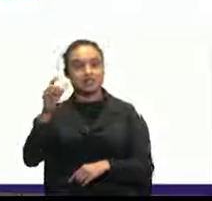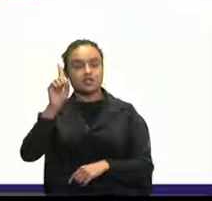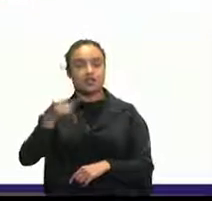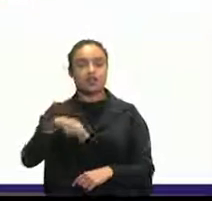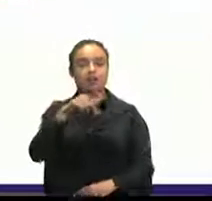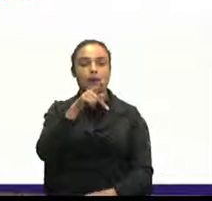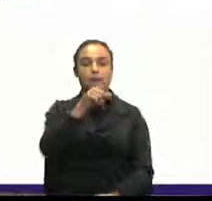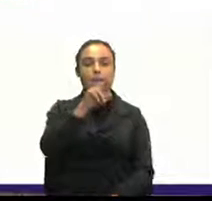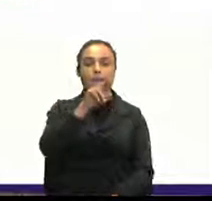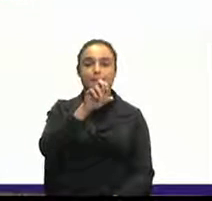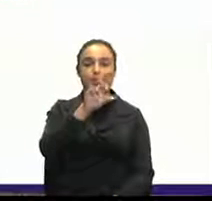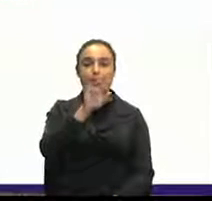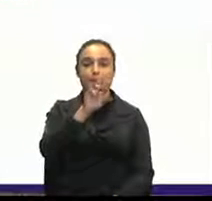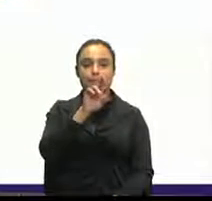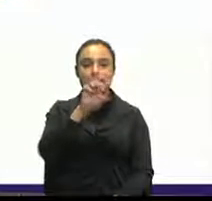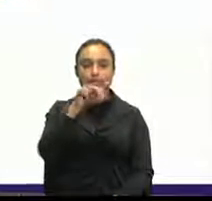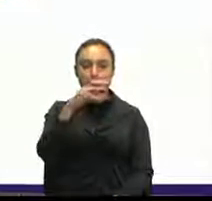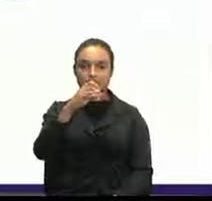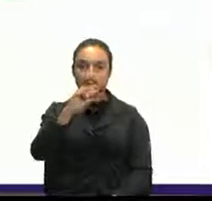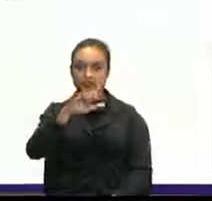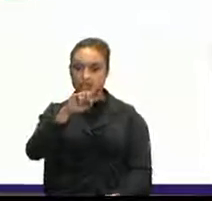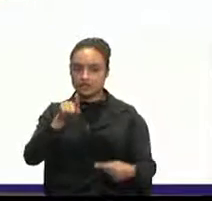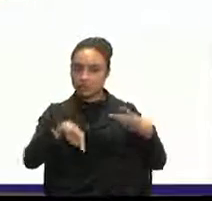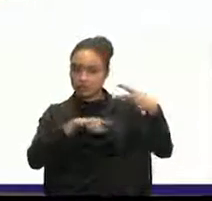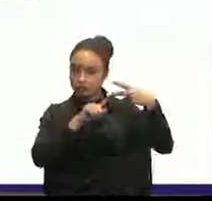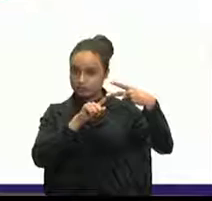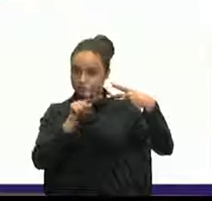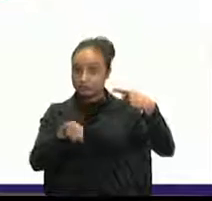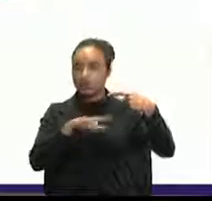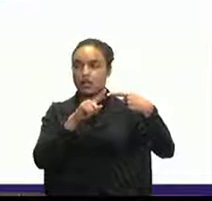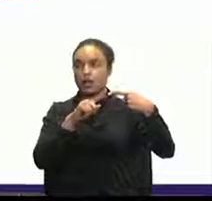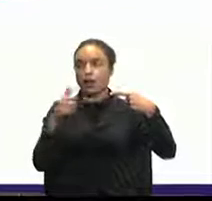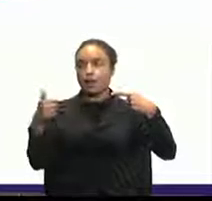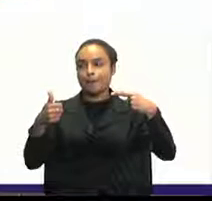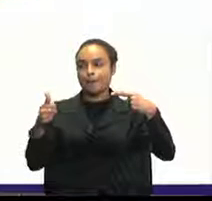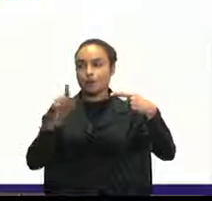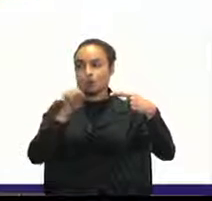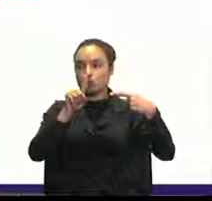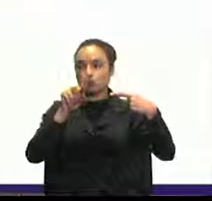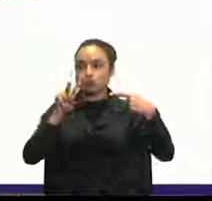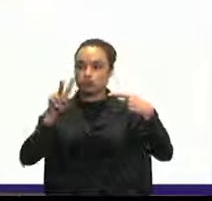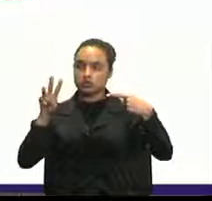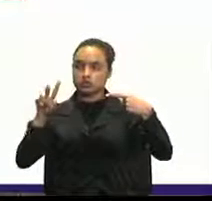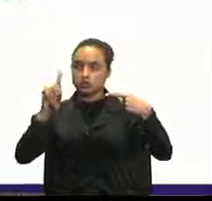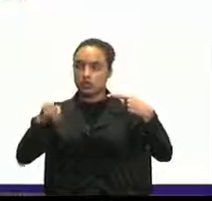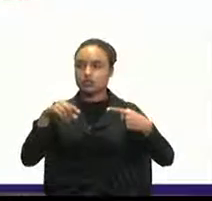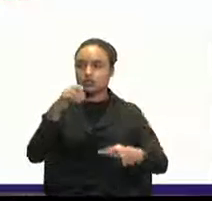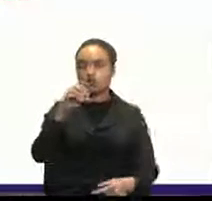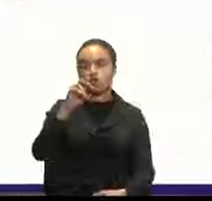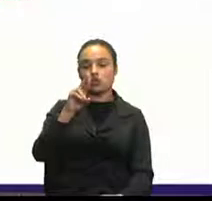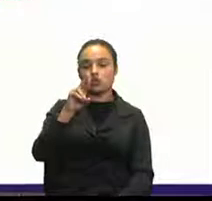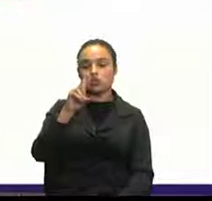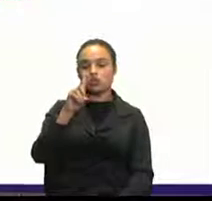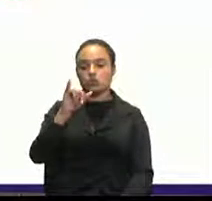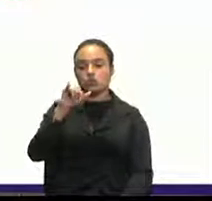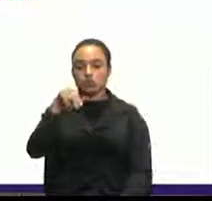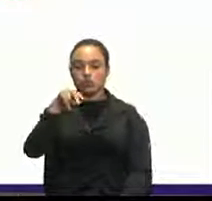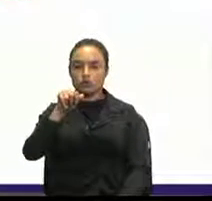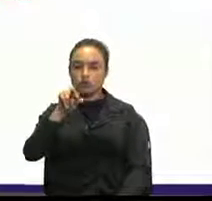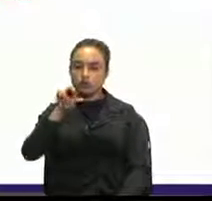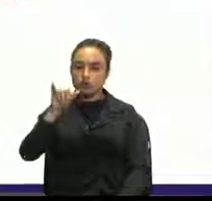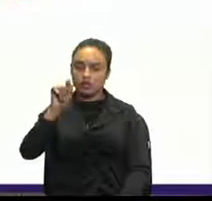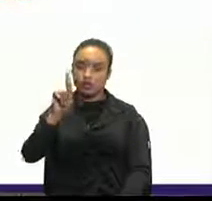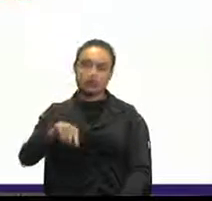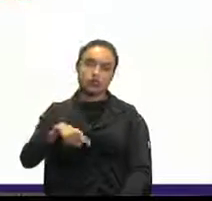ter preferência no recebimento de dividendos normalmente percentual maior do que nas ordinárias e as ordinárias normalmente carregam